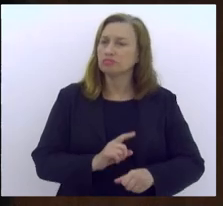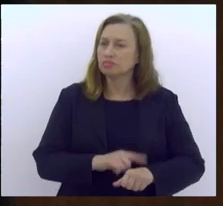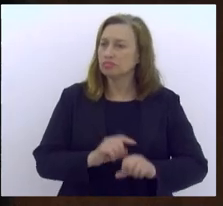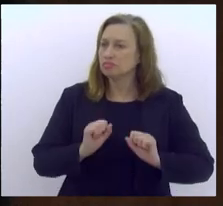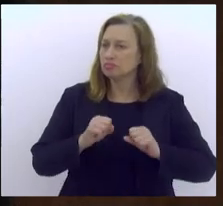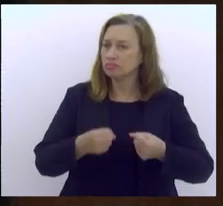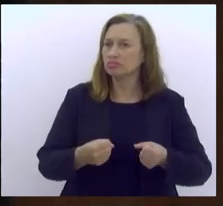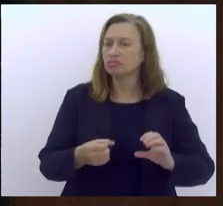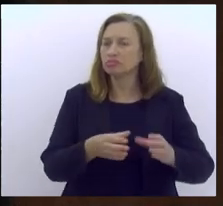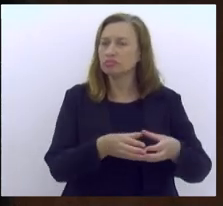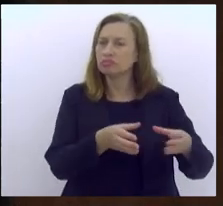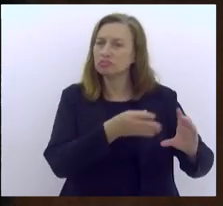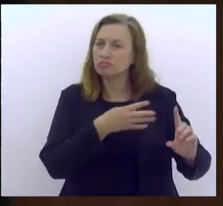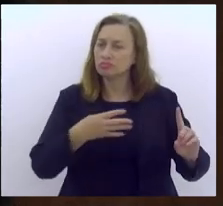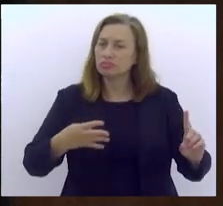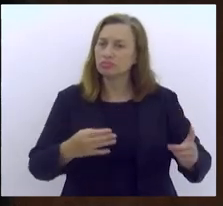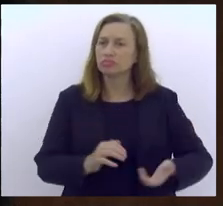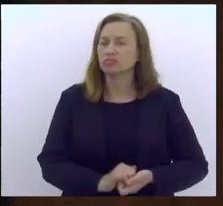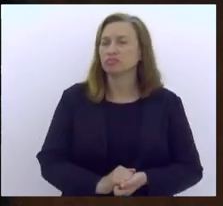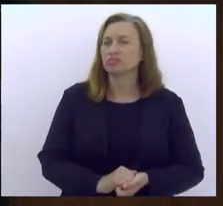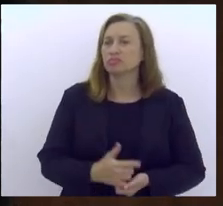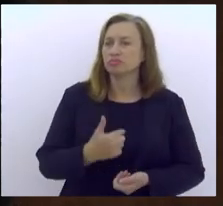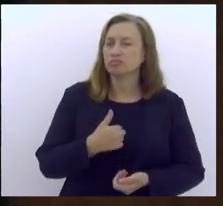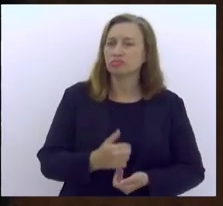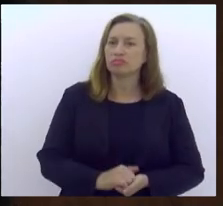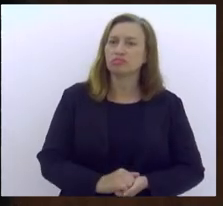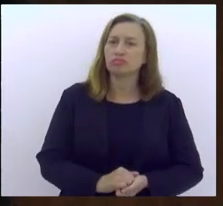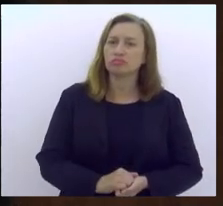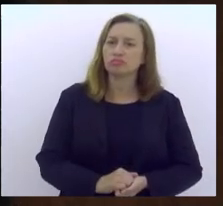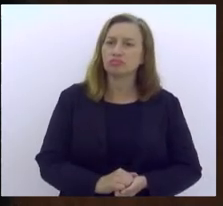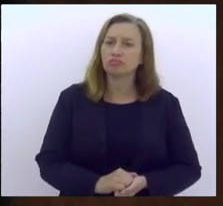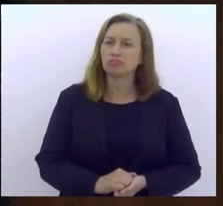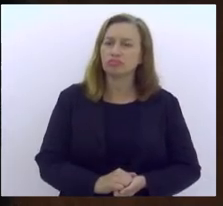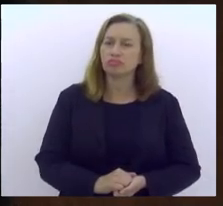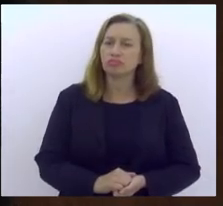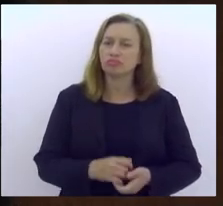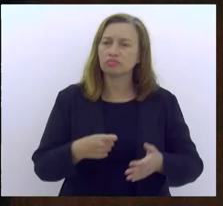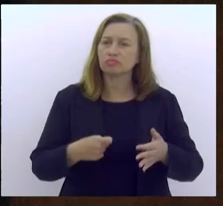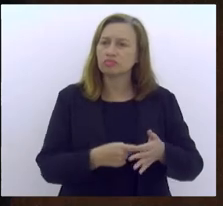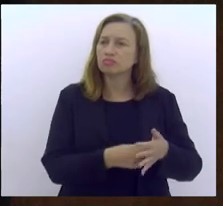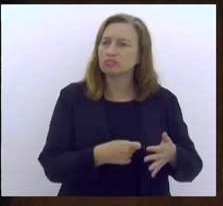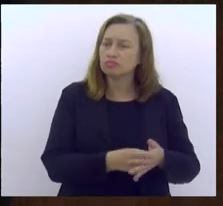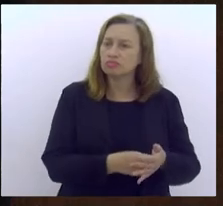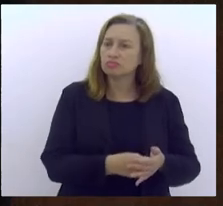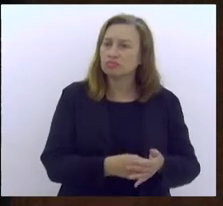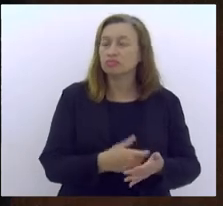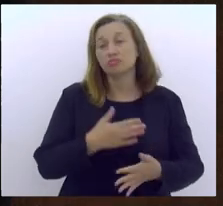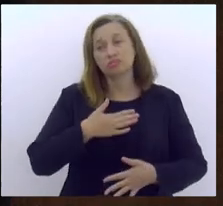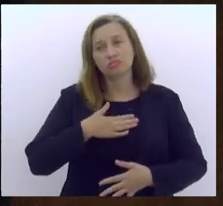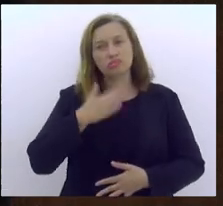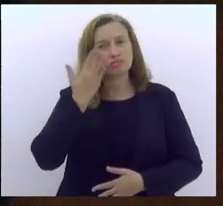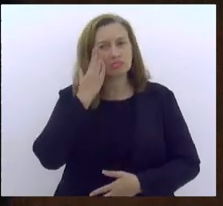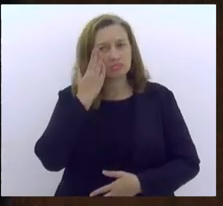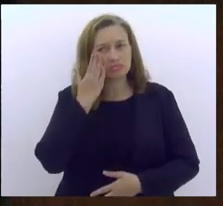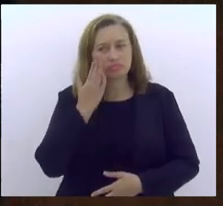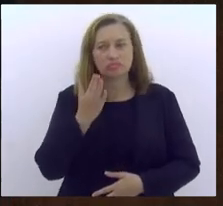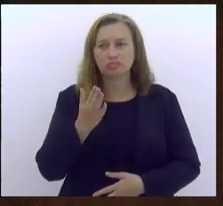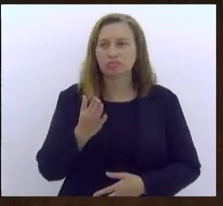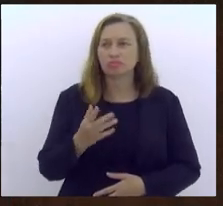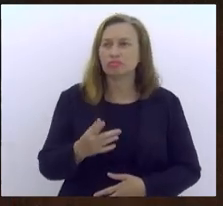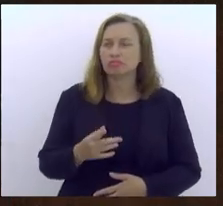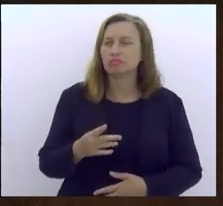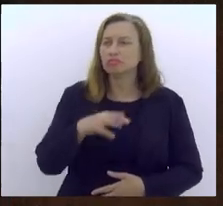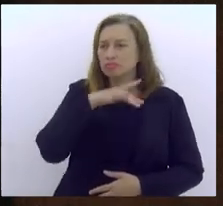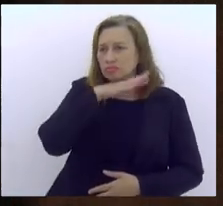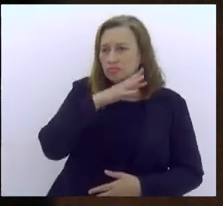da comunidade LGBTQIA+, eu denunciei aquilo que, no meu entendimento, era ofensivo à